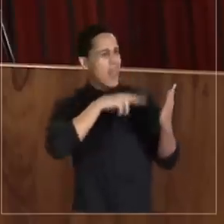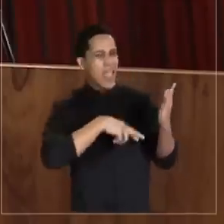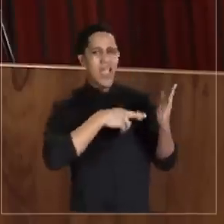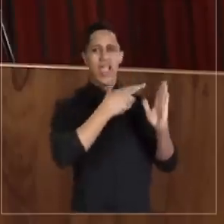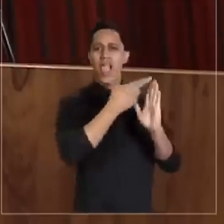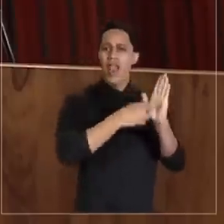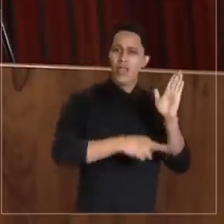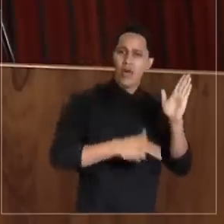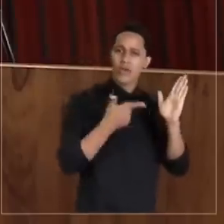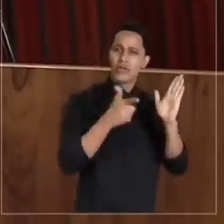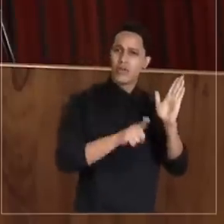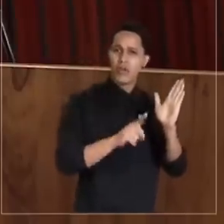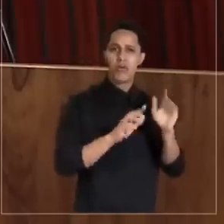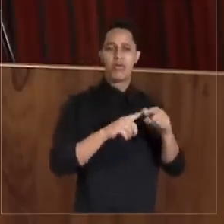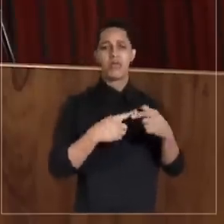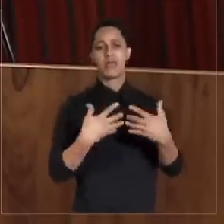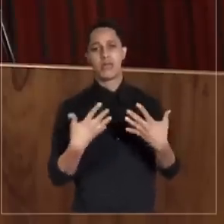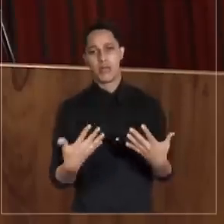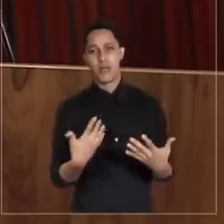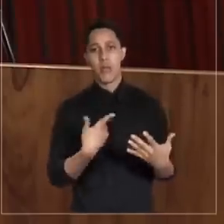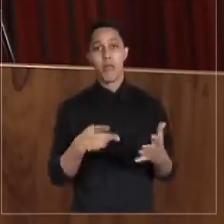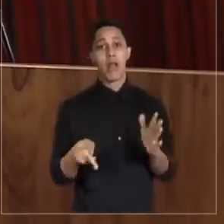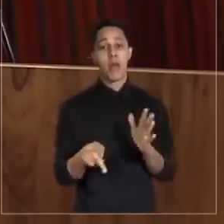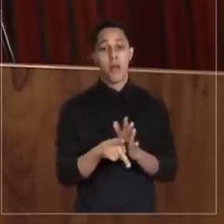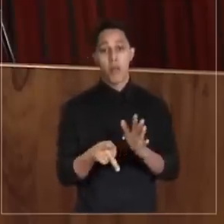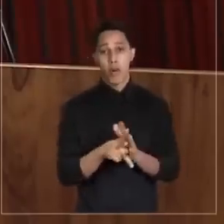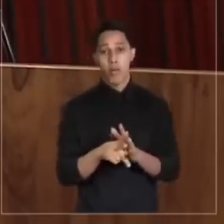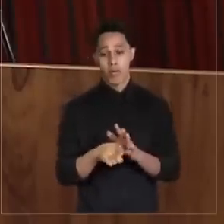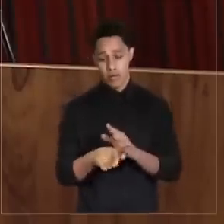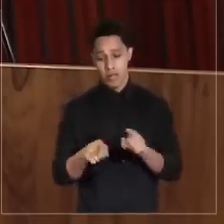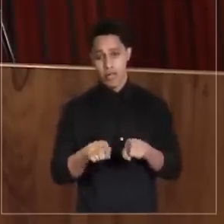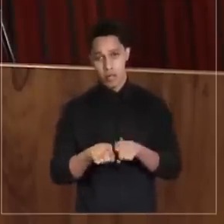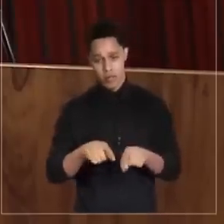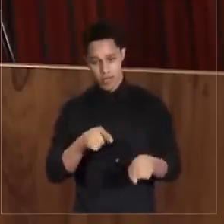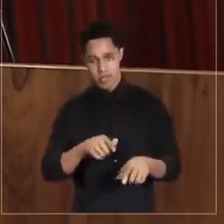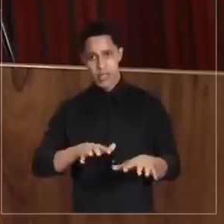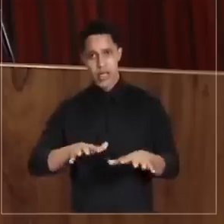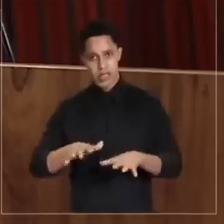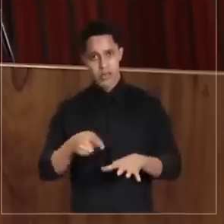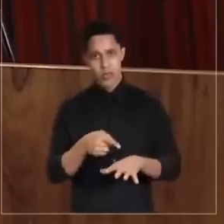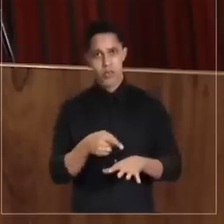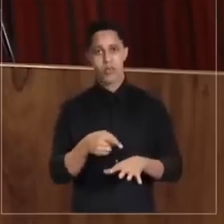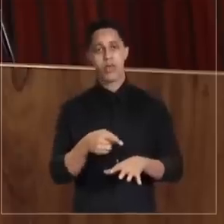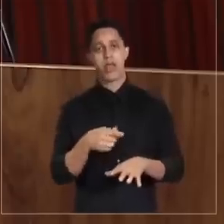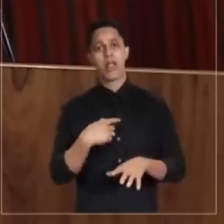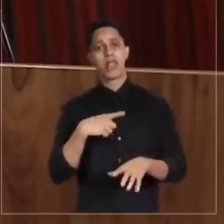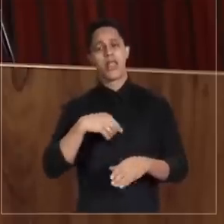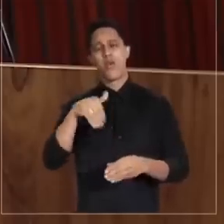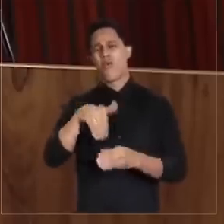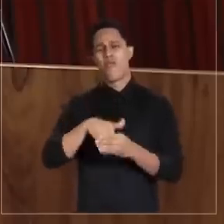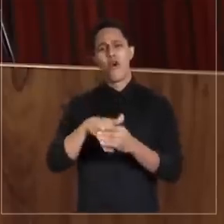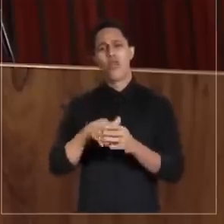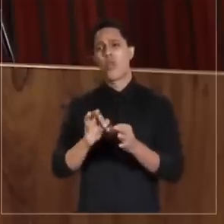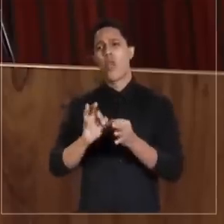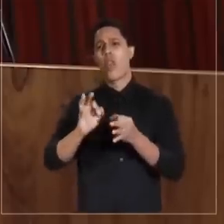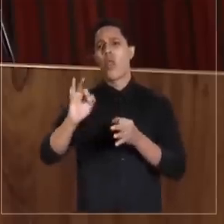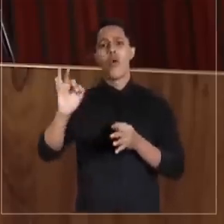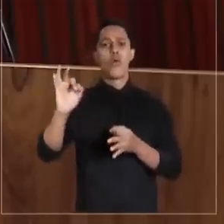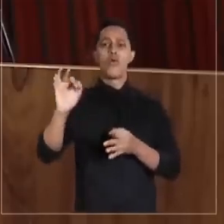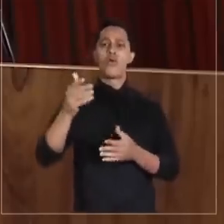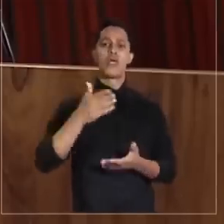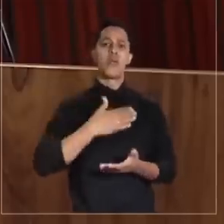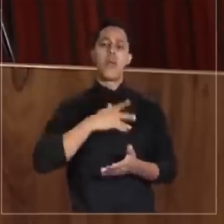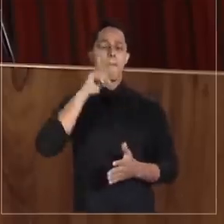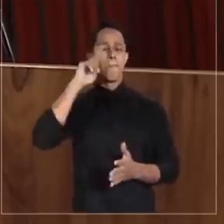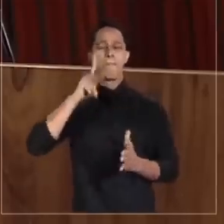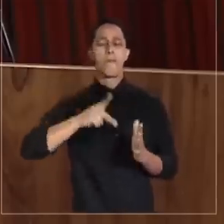E também, até pelas condições desta ação, presidente, tem um voto muito alongado, que nem é muito do meu feitio